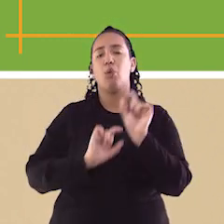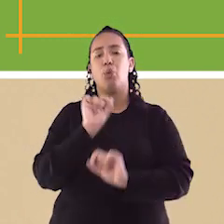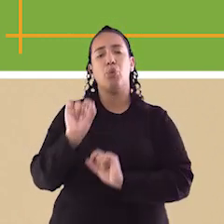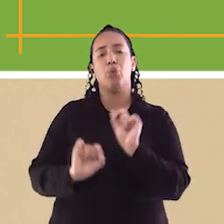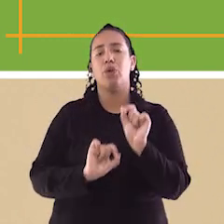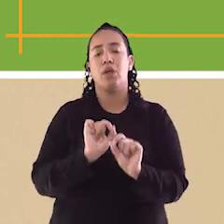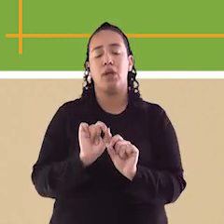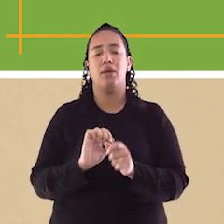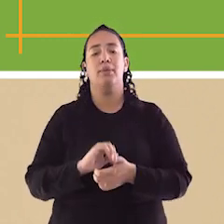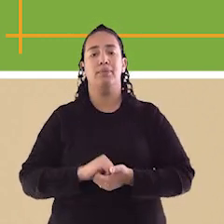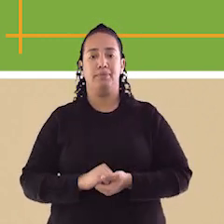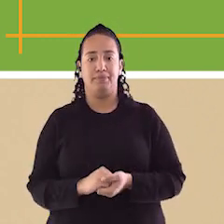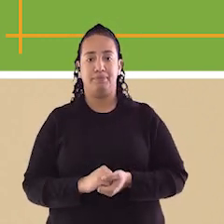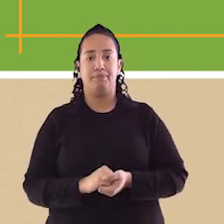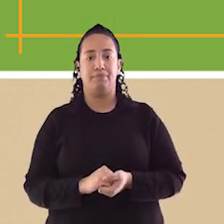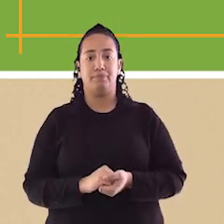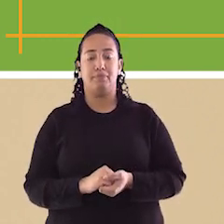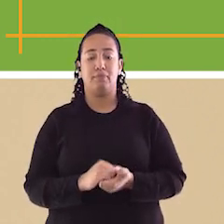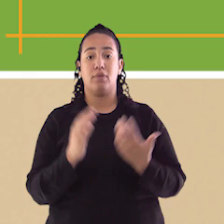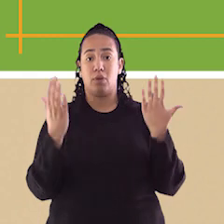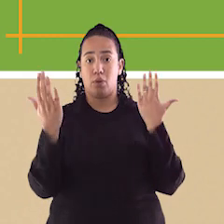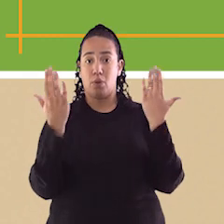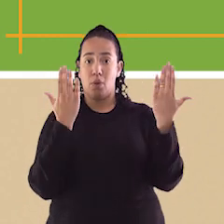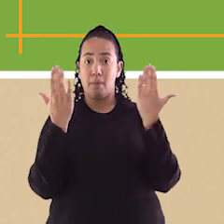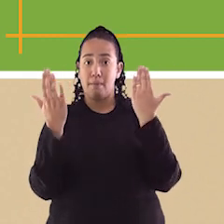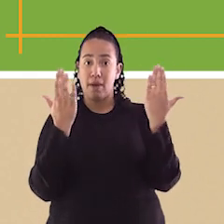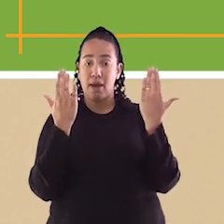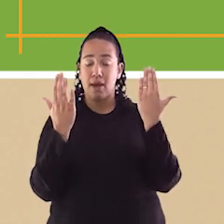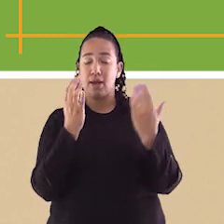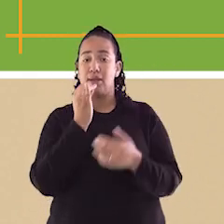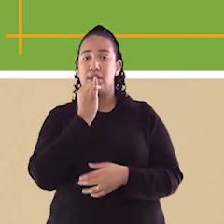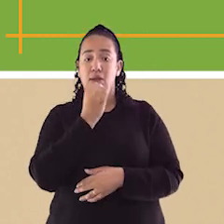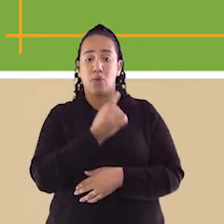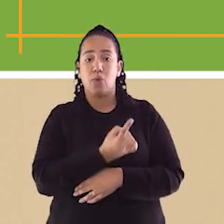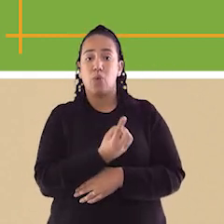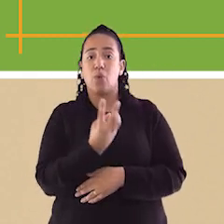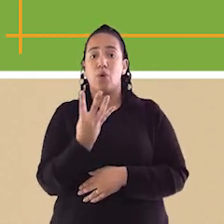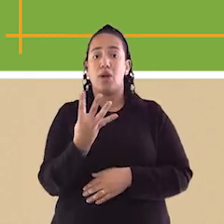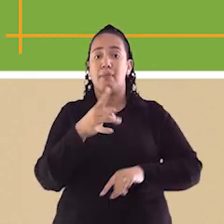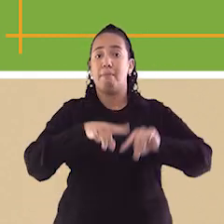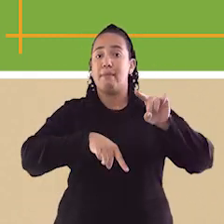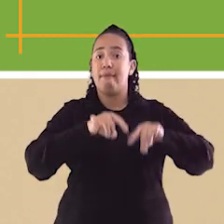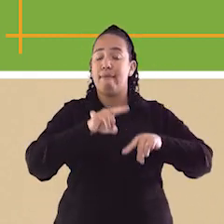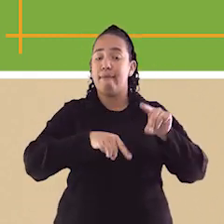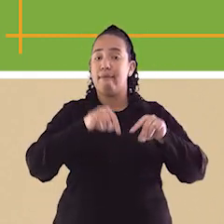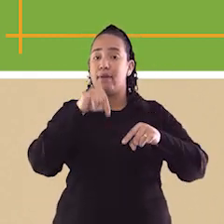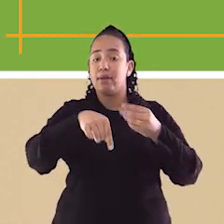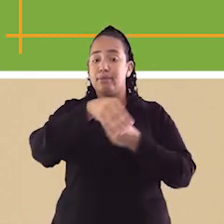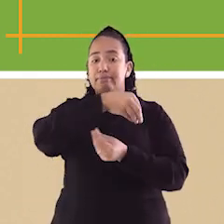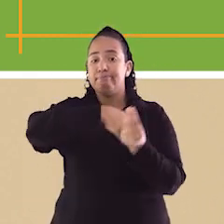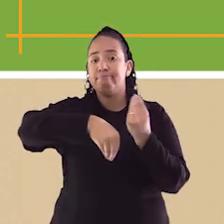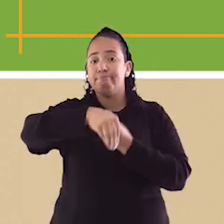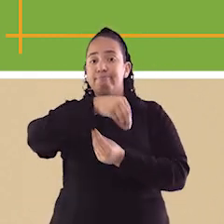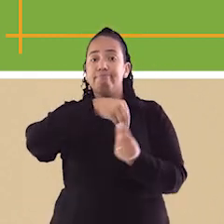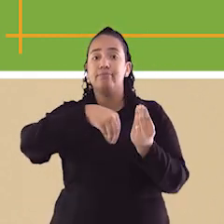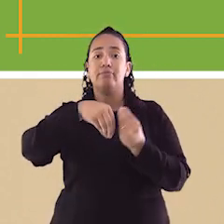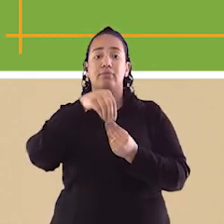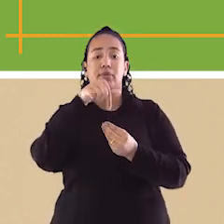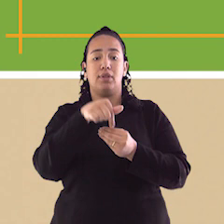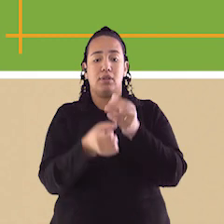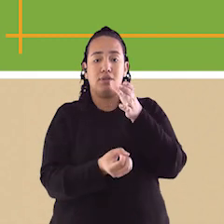visa buscar comparar a quantidade de reagentes e produtos envolvidos em transformações